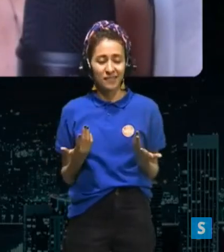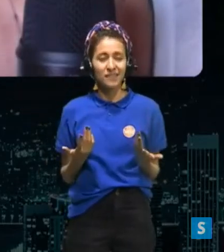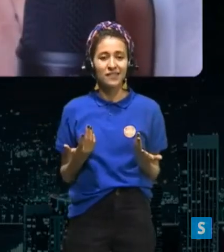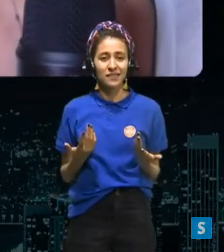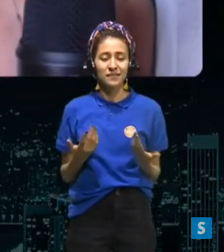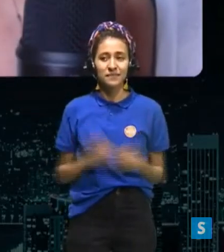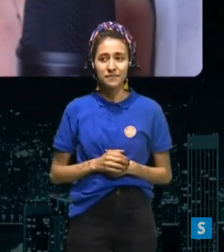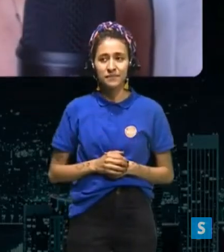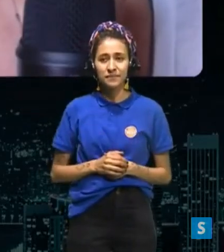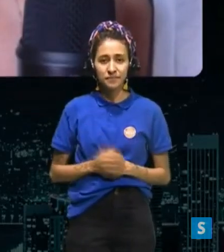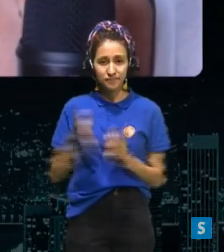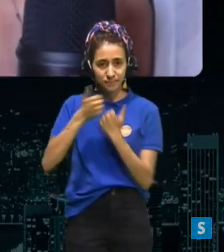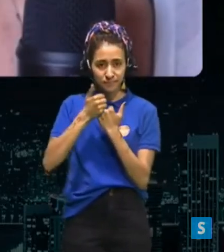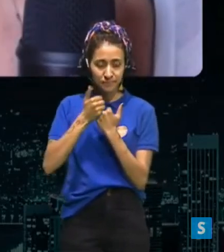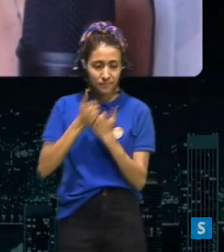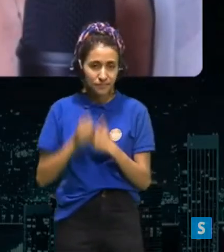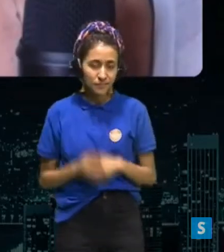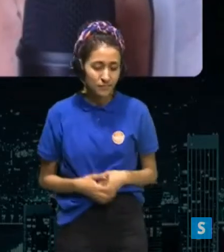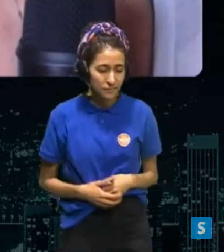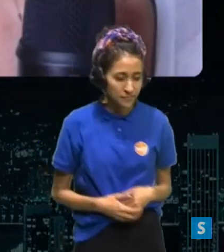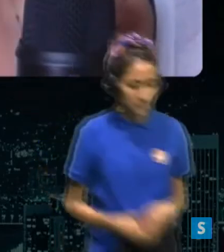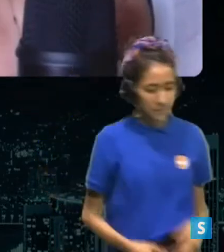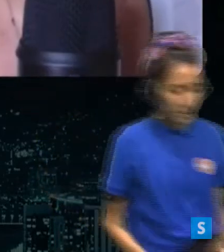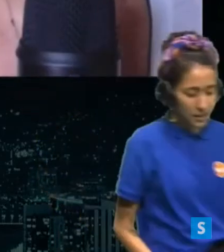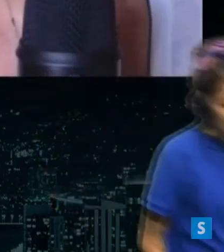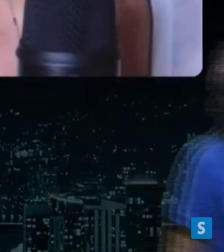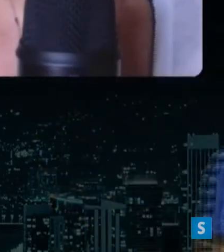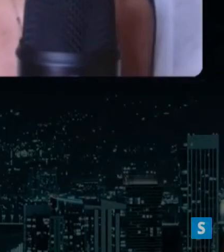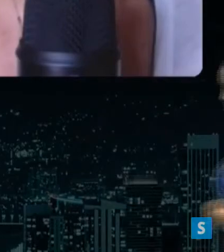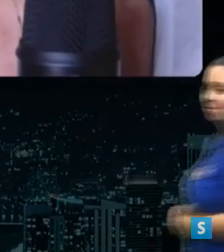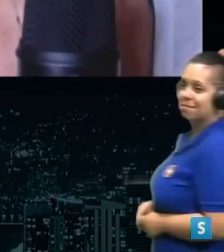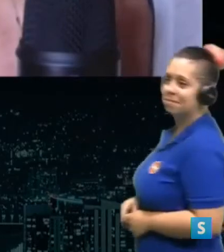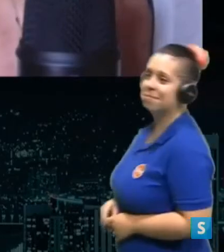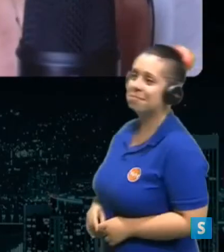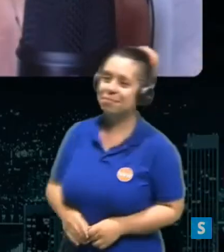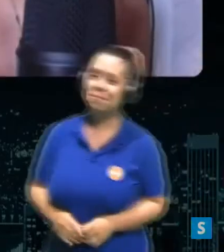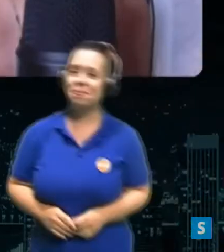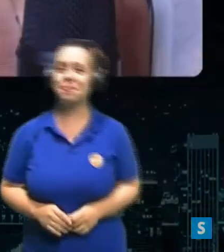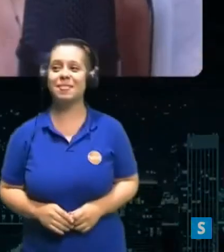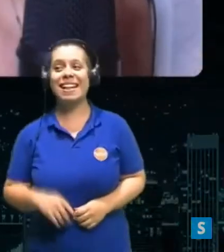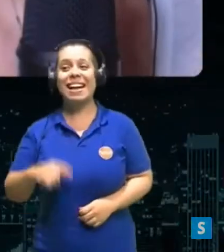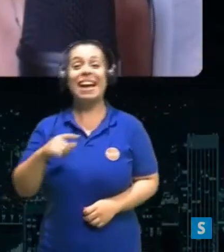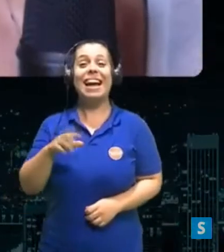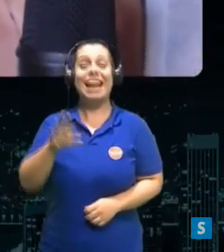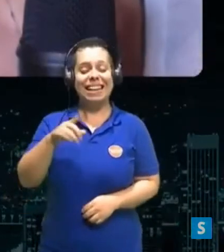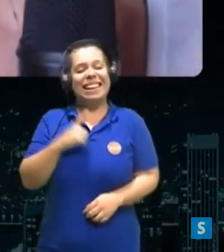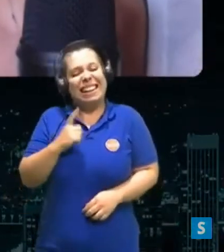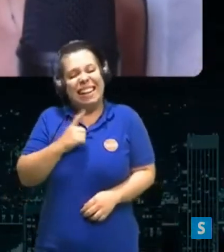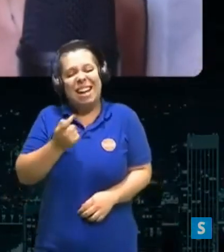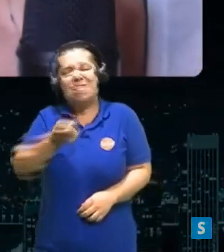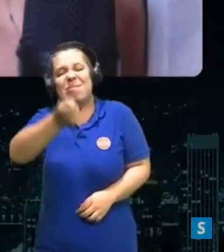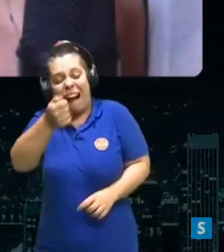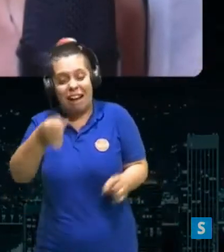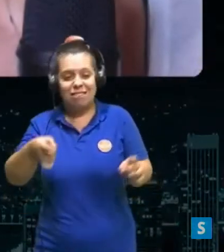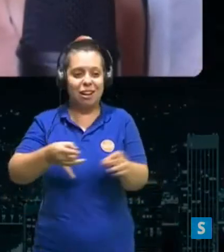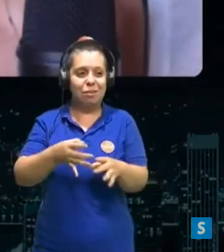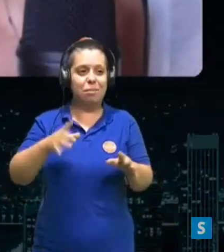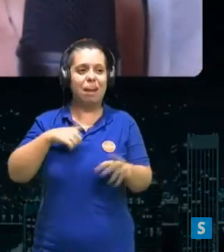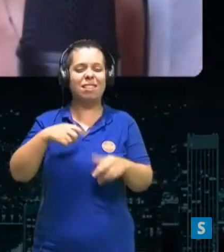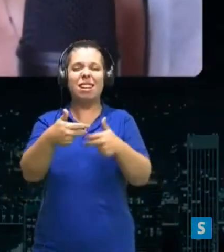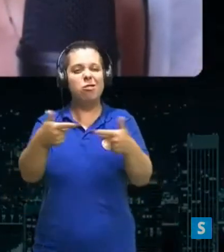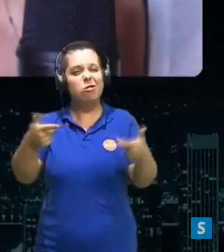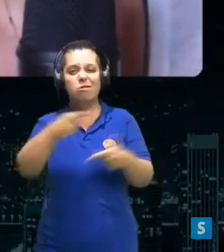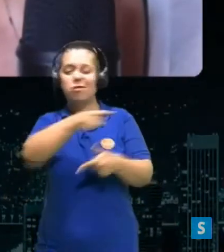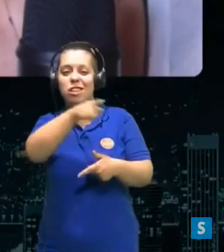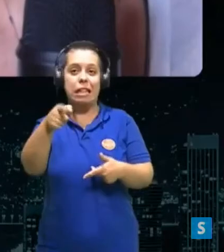temos alguns minutinhos ainda se vocês querem mencionar alguma coisa que a gente não falou ainda